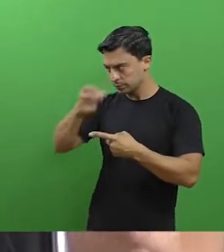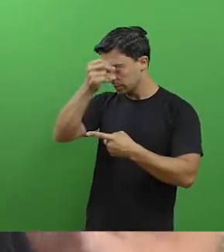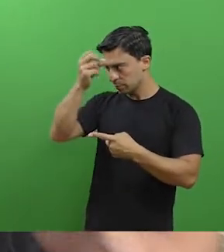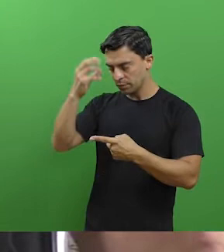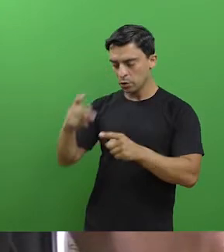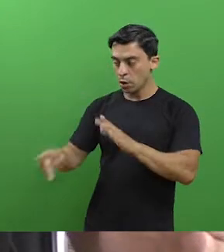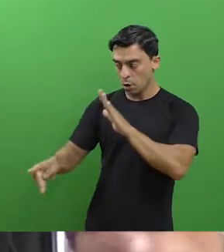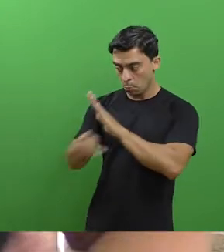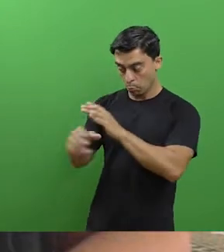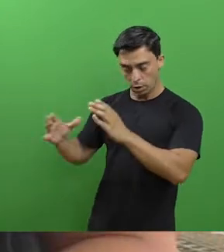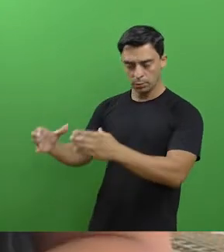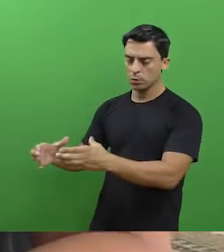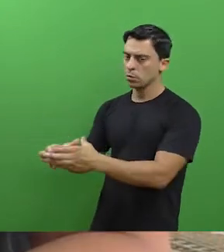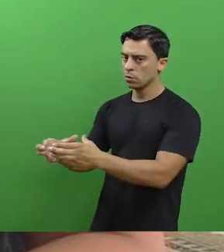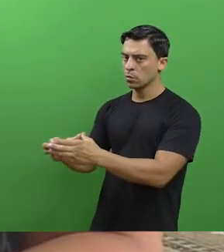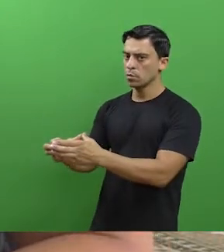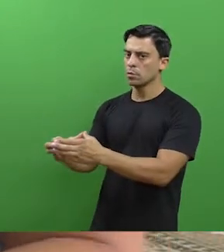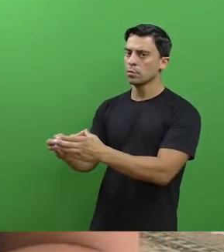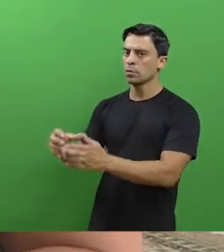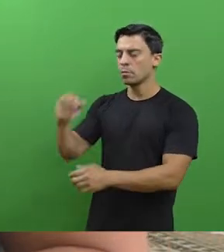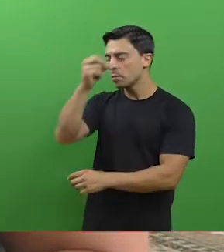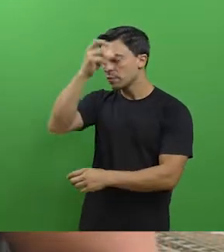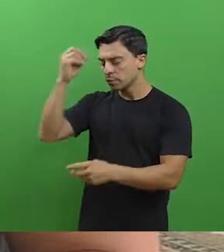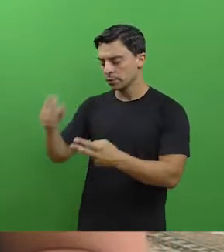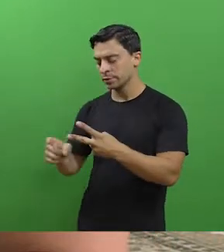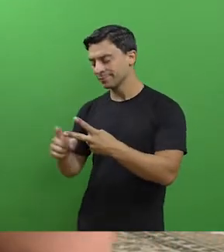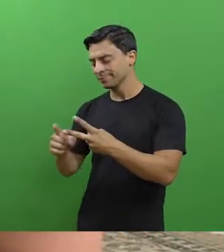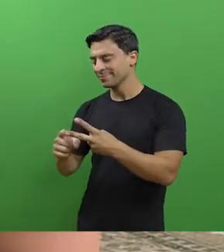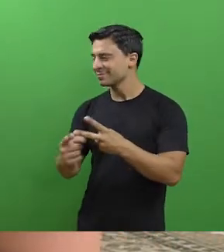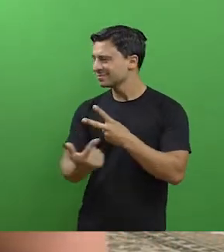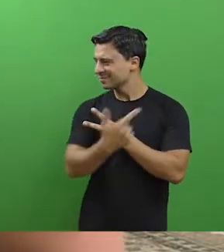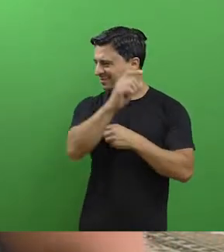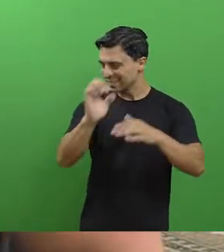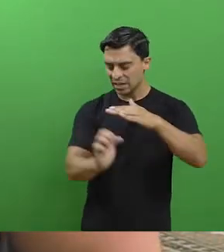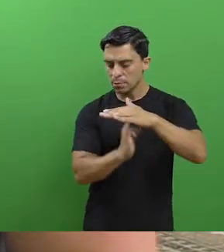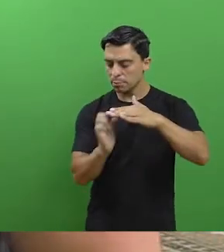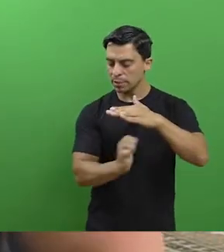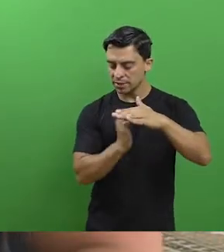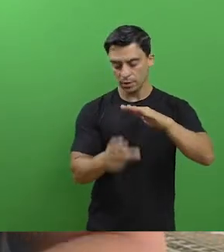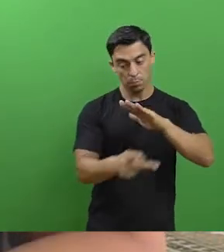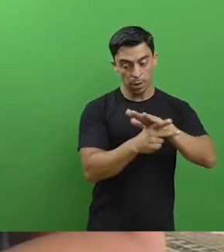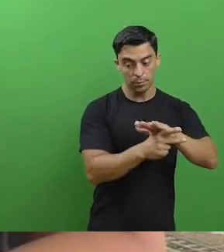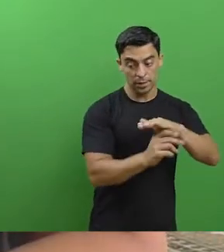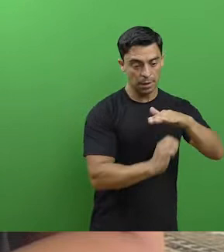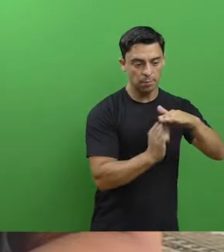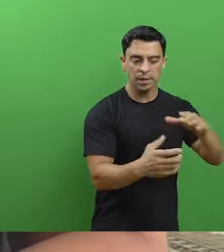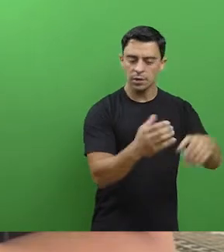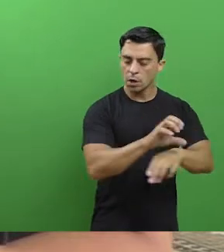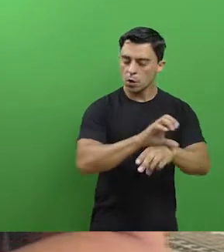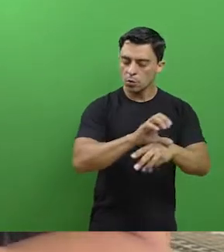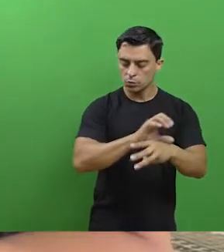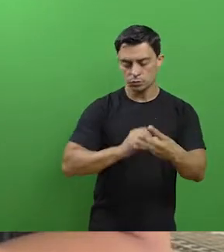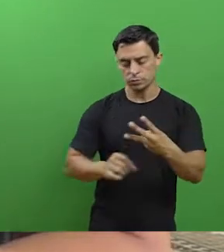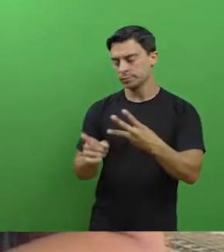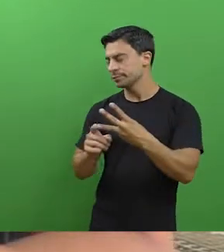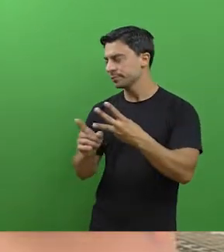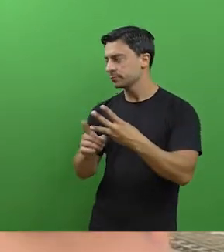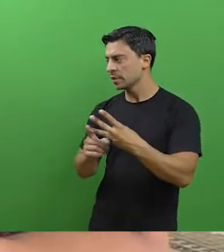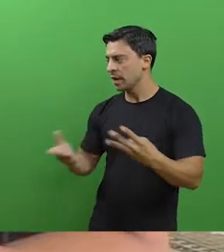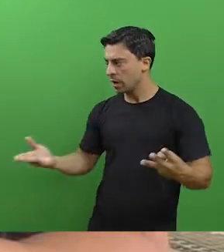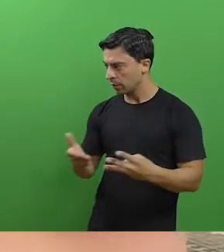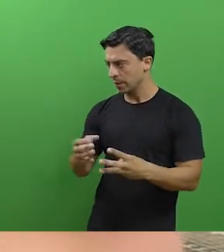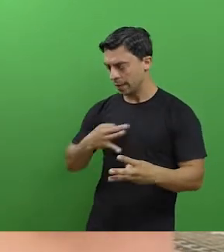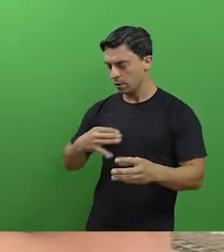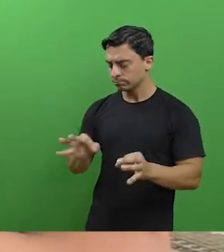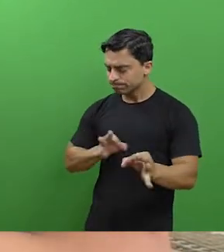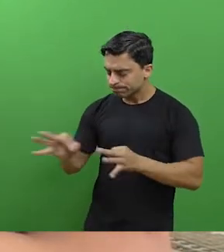exclusivo para eles. Exclusivo para eles. Vou fazer um curso numa empresa também, exclusivo para essa empresa. E vou fazer também, estou preparando um projeto, já foi